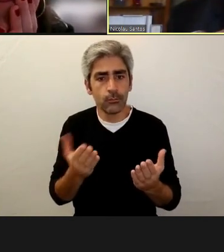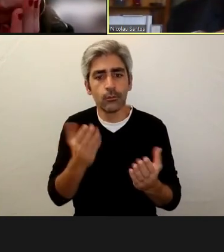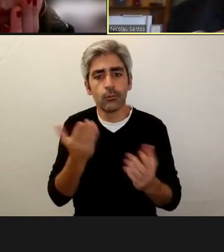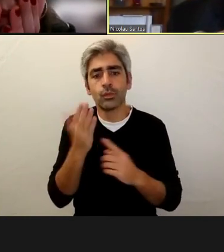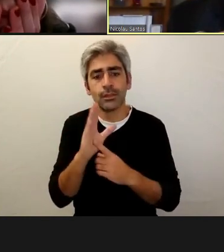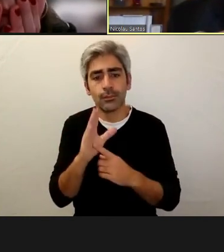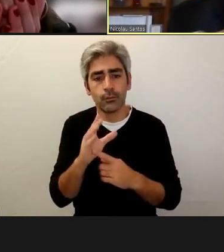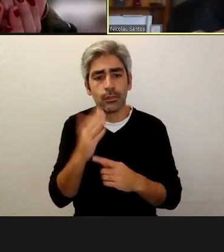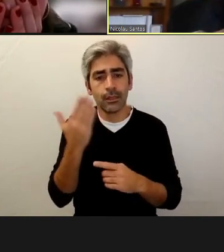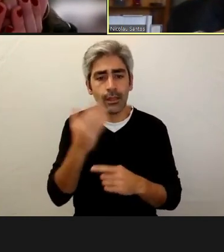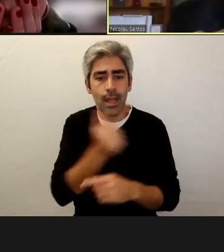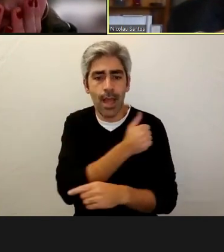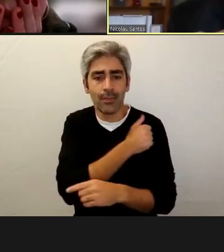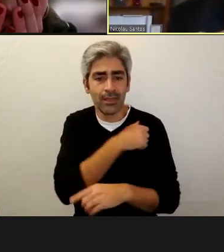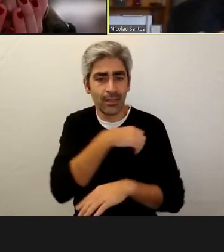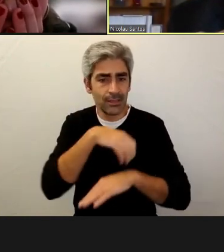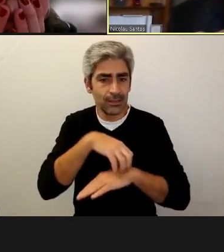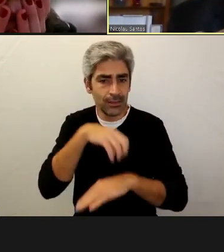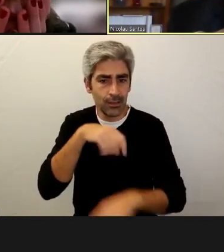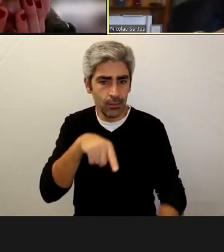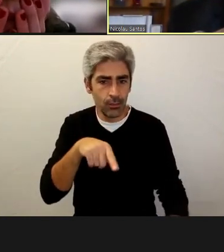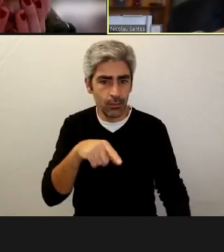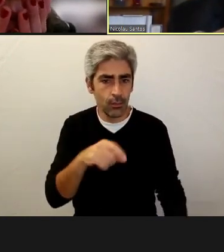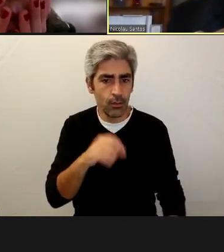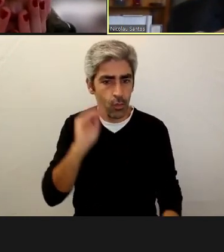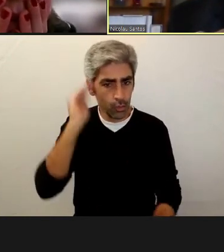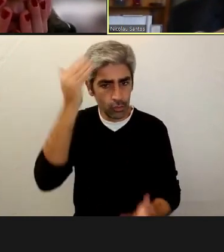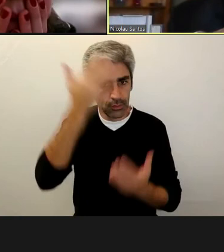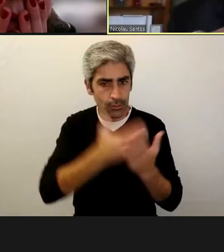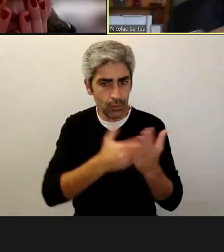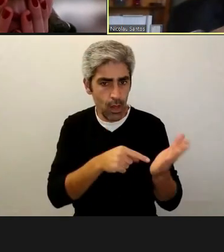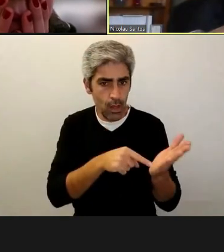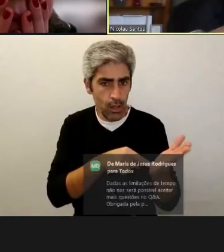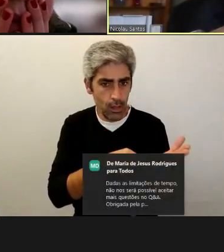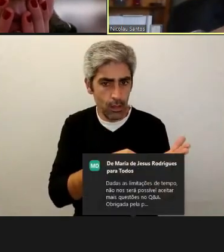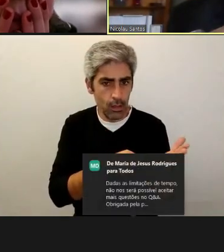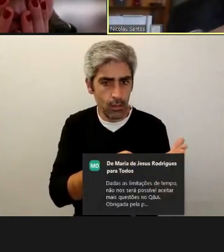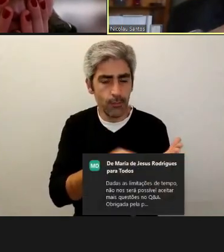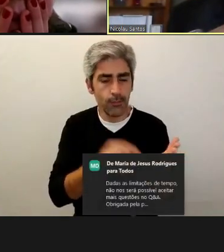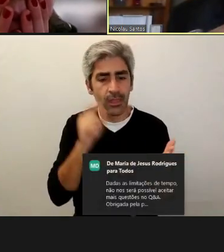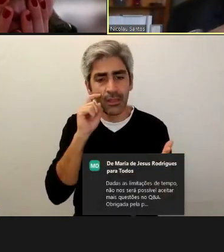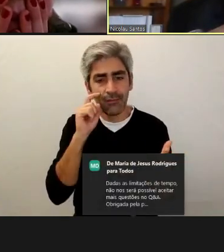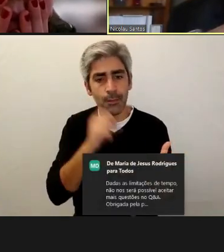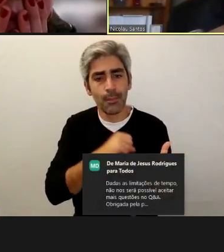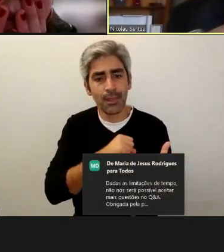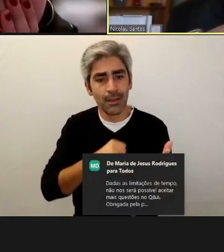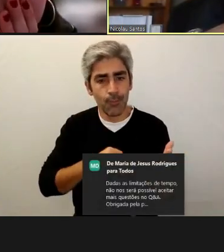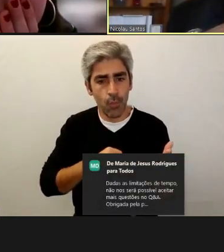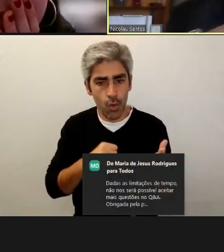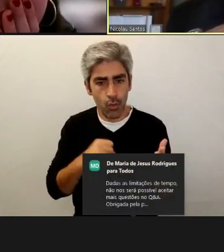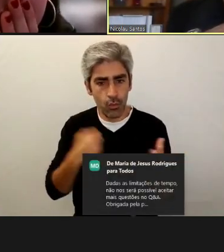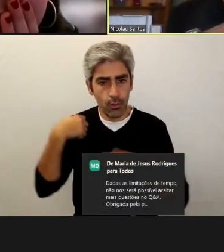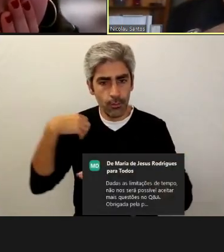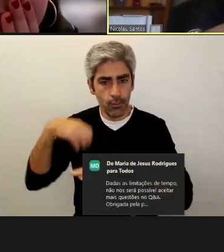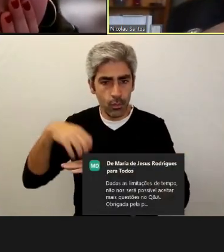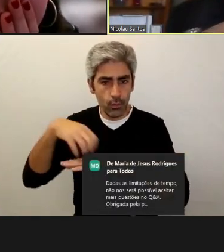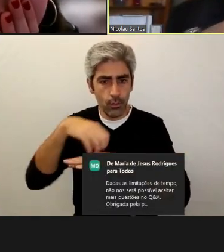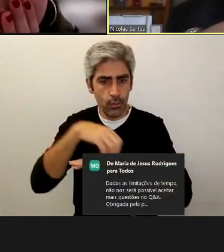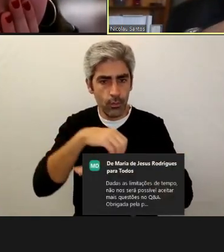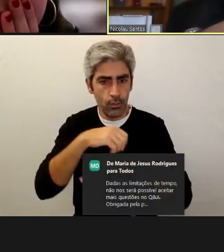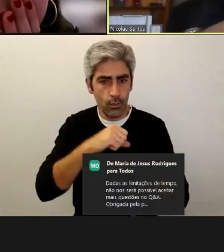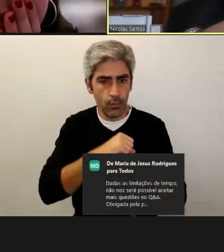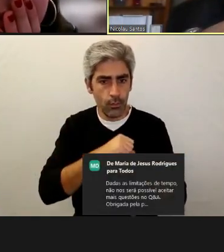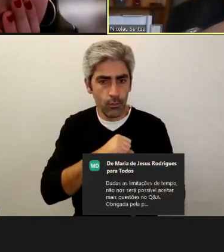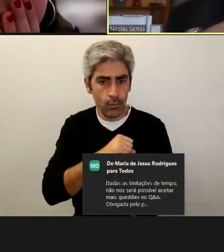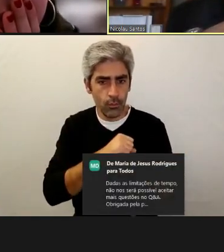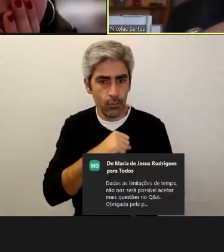exemplo, do direito à habitação, consagrado na Constituição, versus defesa do património imobiliário do património